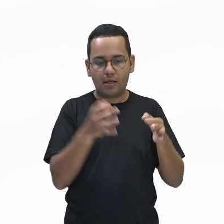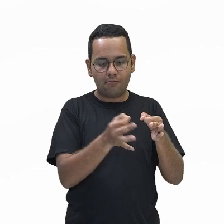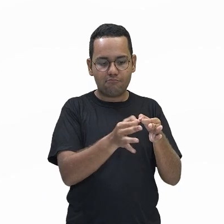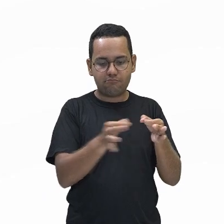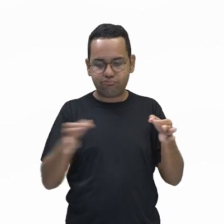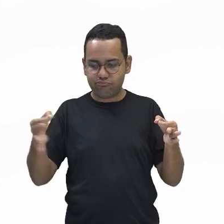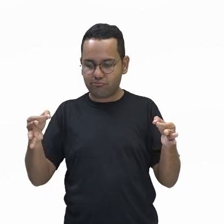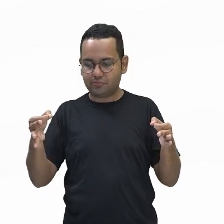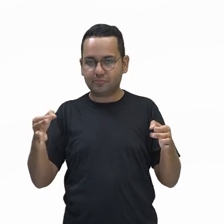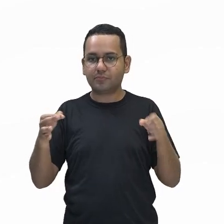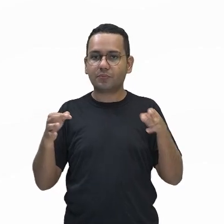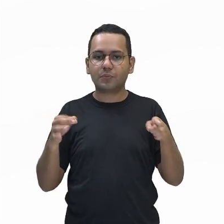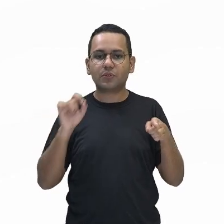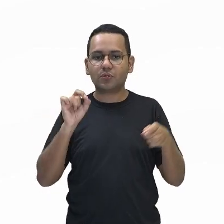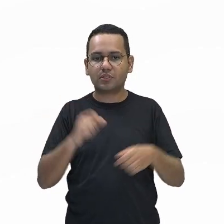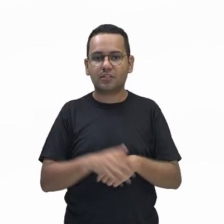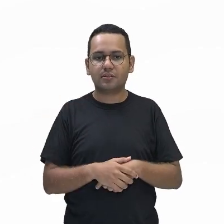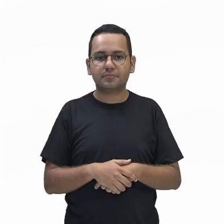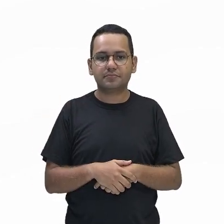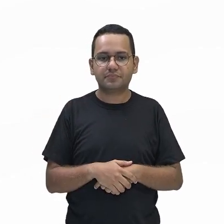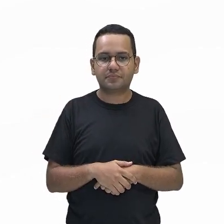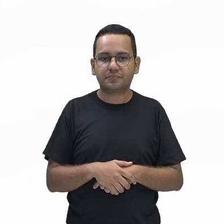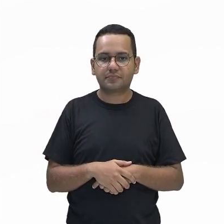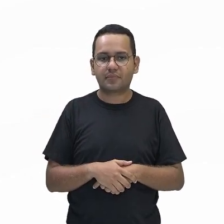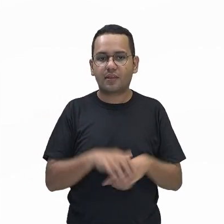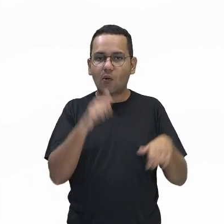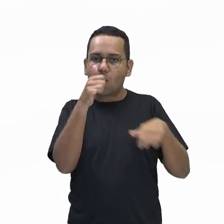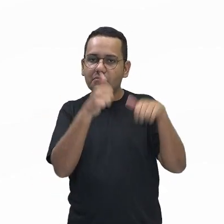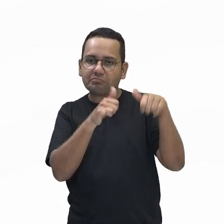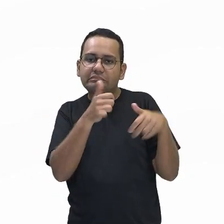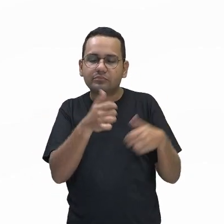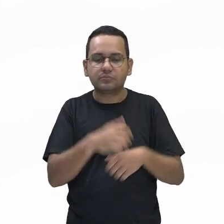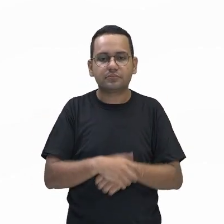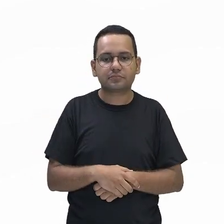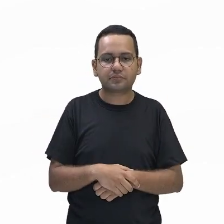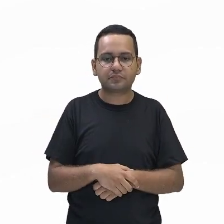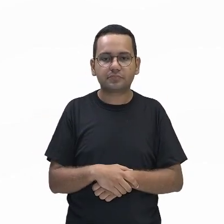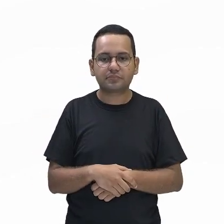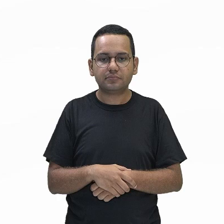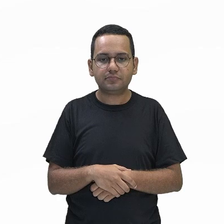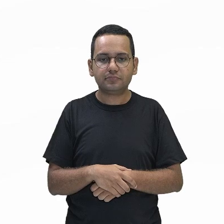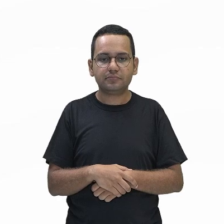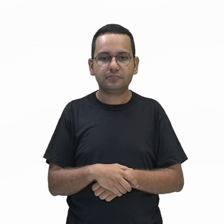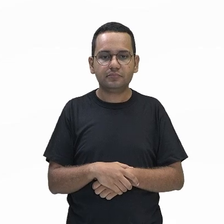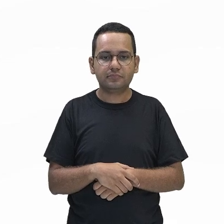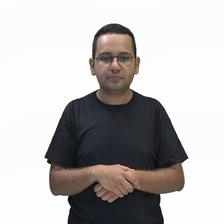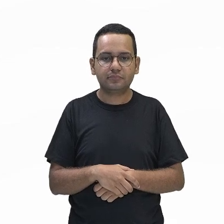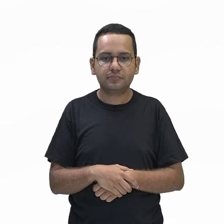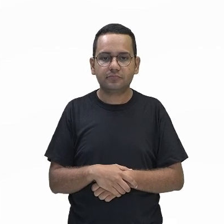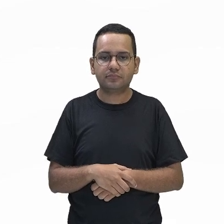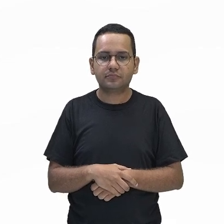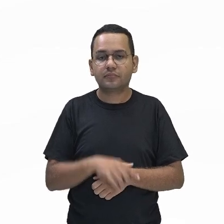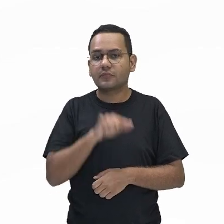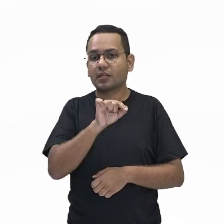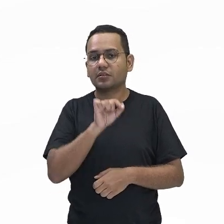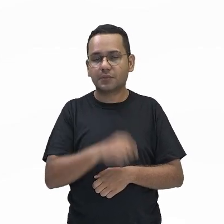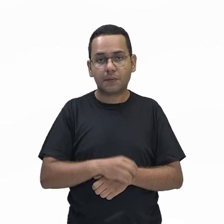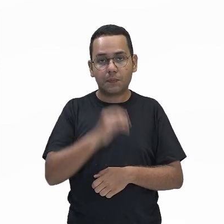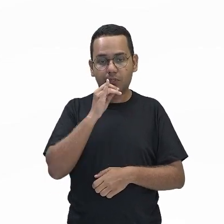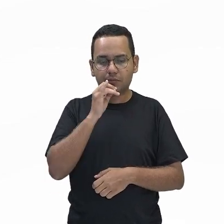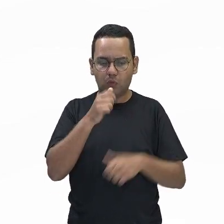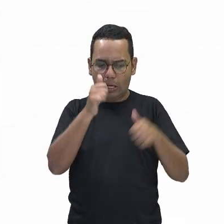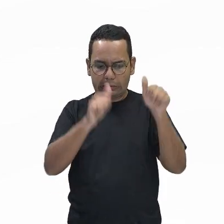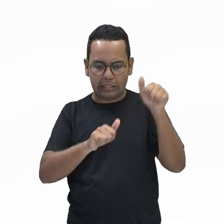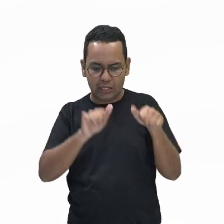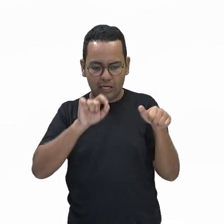a observação. A observação é quando você identifica, né, faz a identificação de um